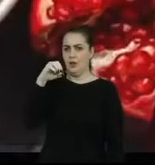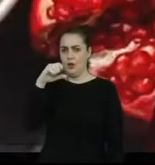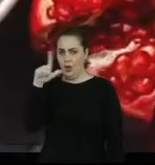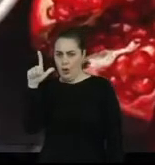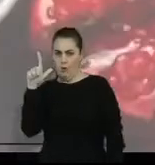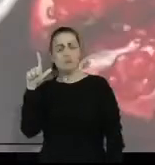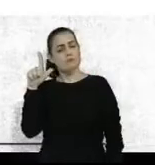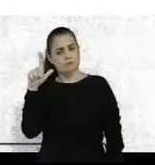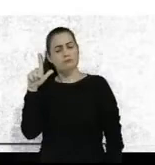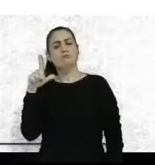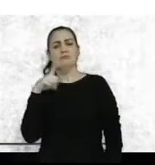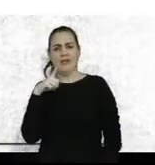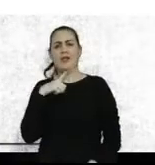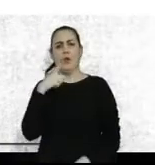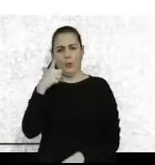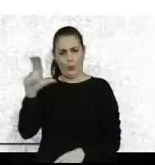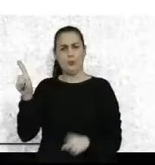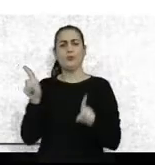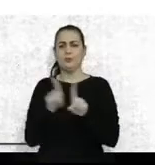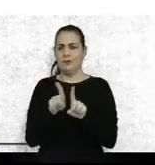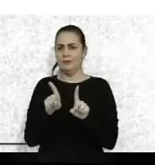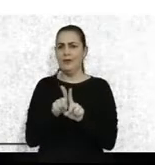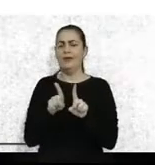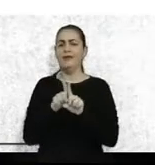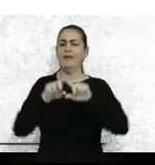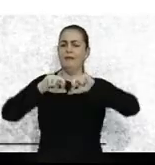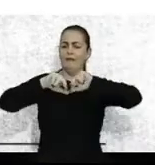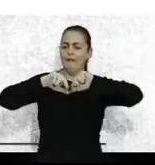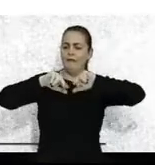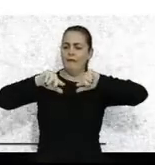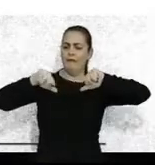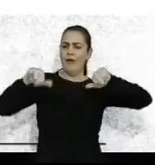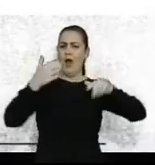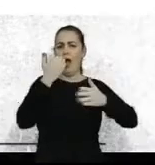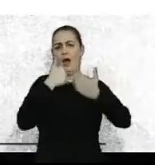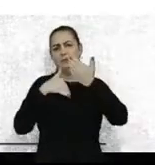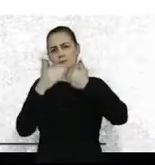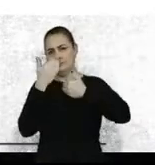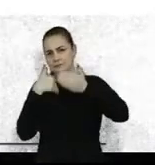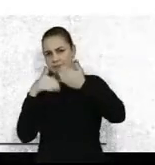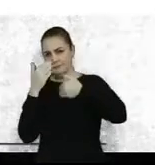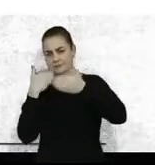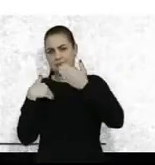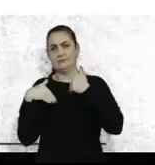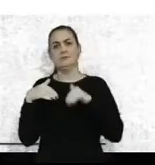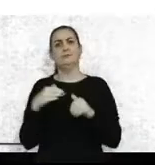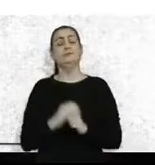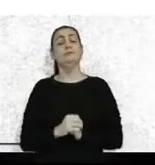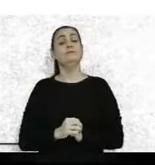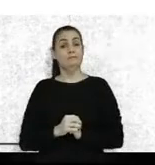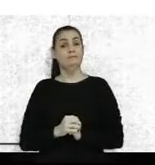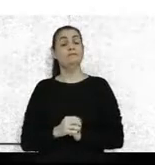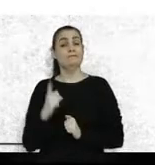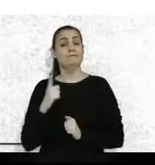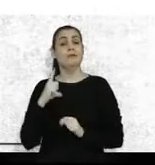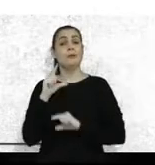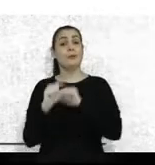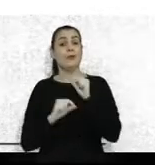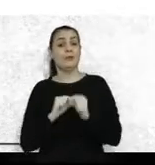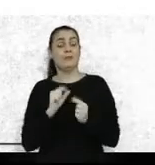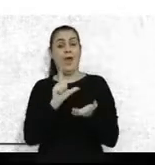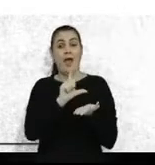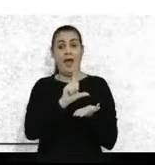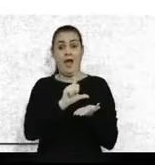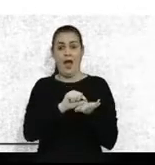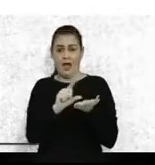encontrar em diversos alimentos, tá? Eu trouxe esse artigo aqui só para mostrar para vocês que a gente tem uma gama de alimentos que tem polifenóis, uma